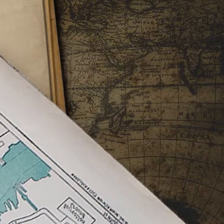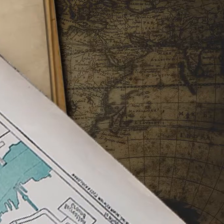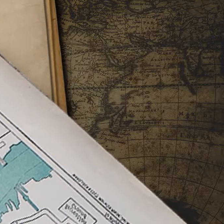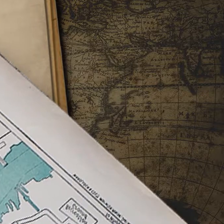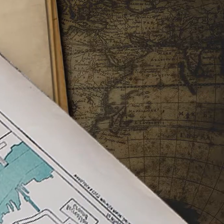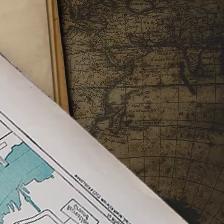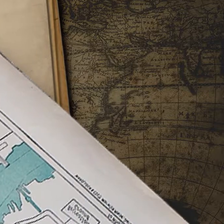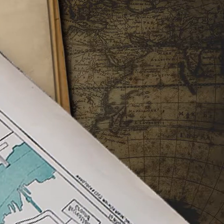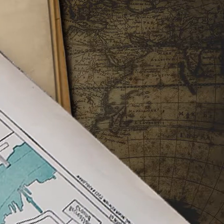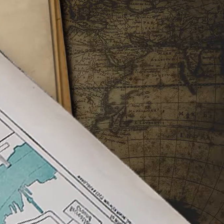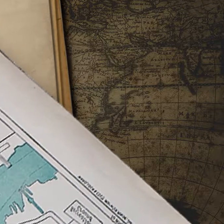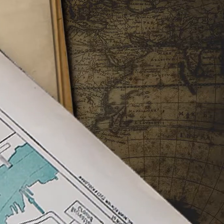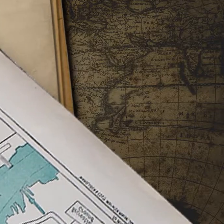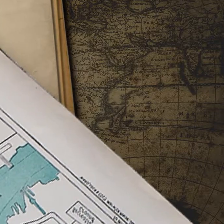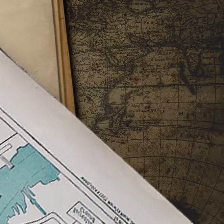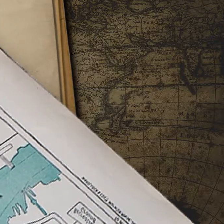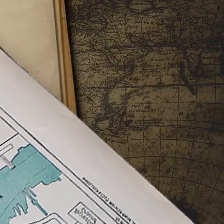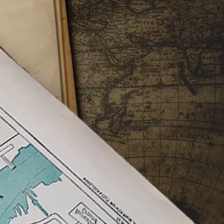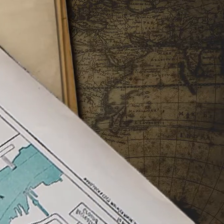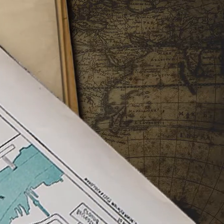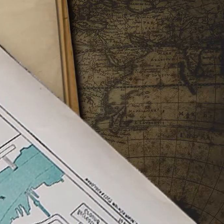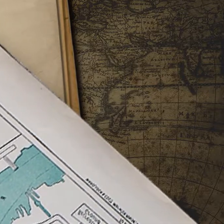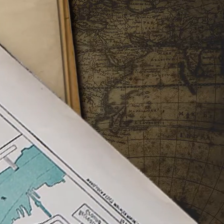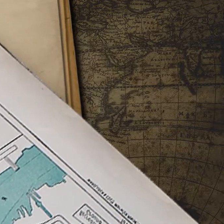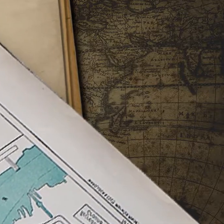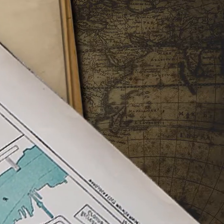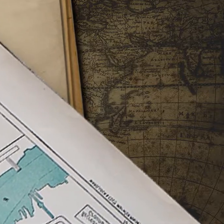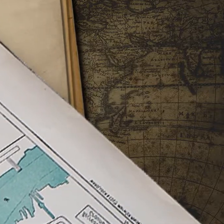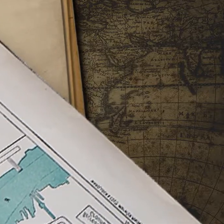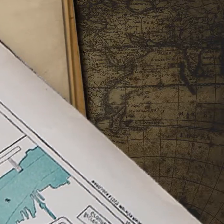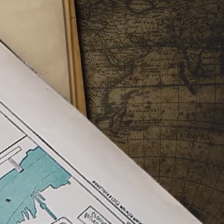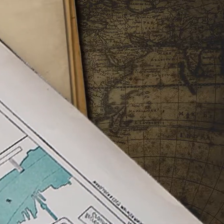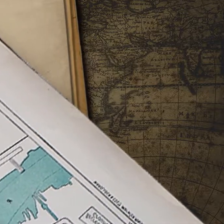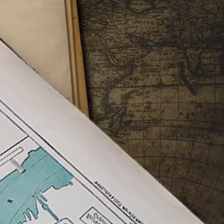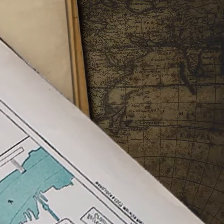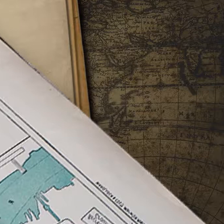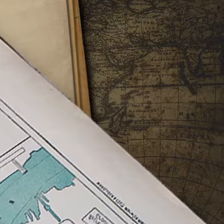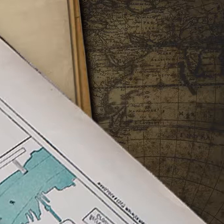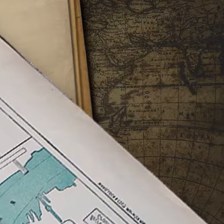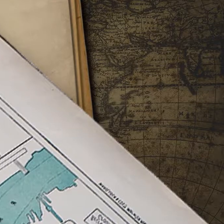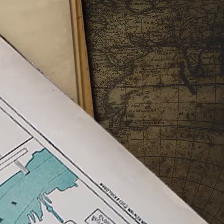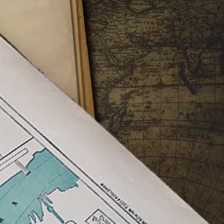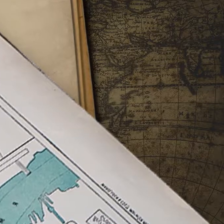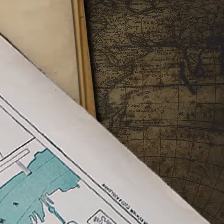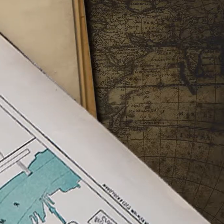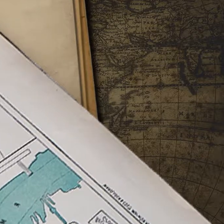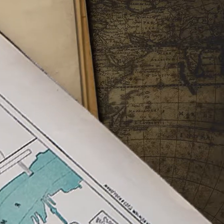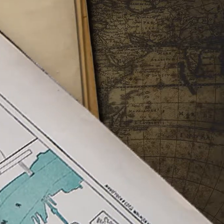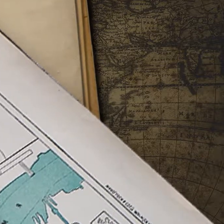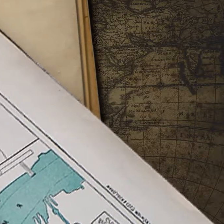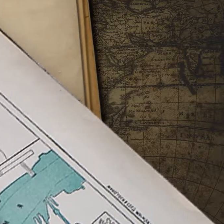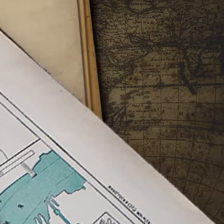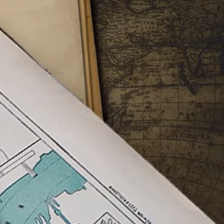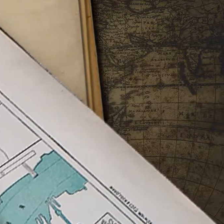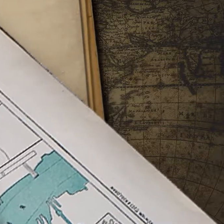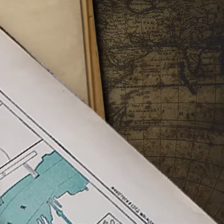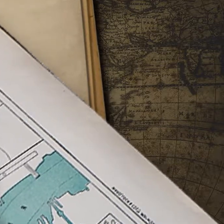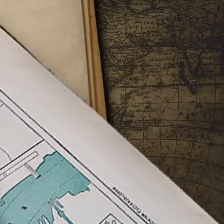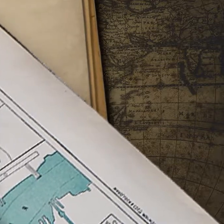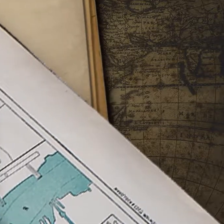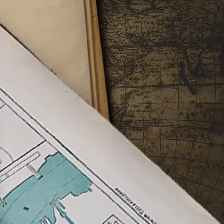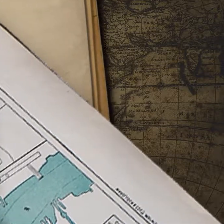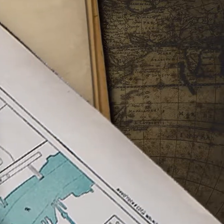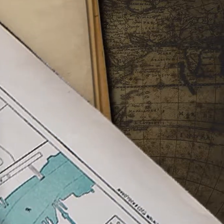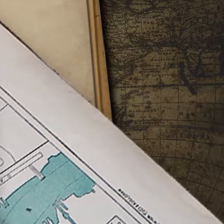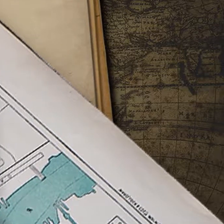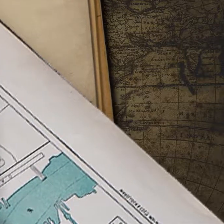O navio que leva Phileas Fogg e Passepartout avança pelo mar. Na frente dele, outras duas pequenas embarcações.